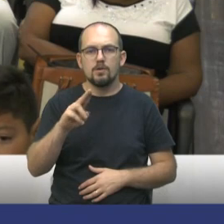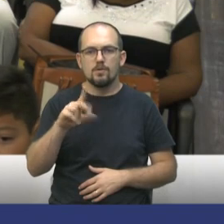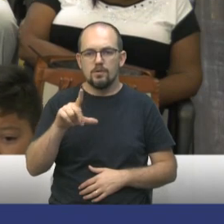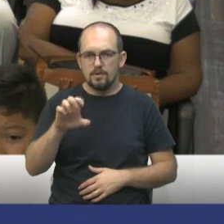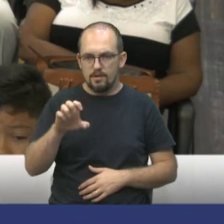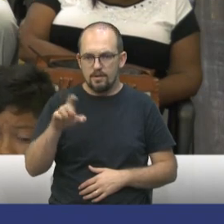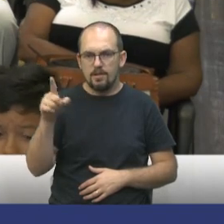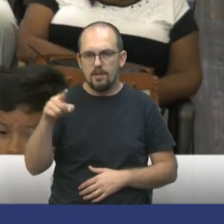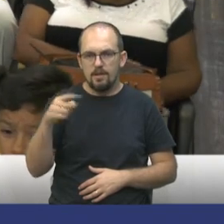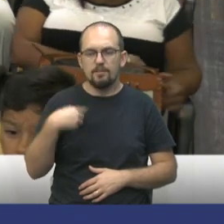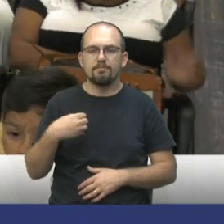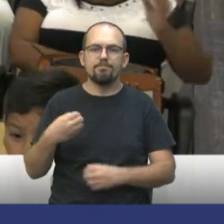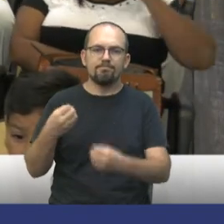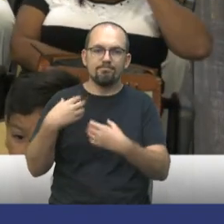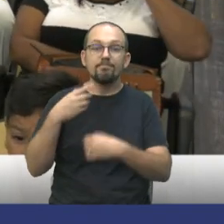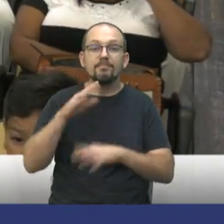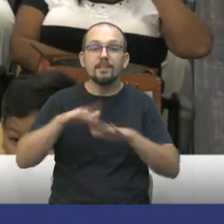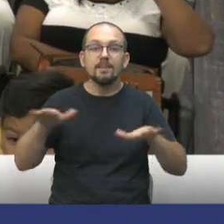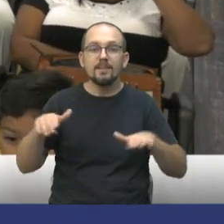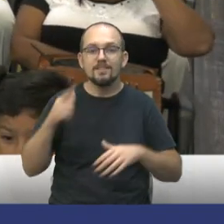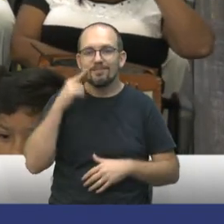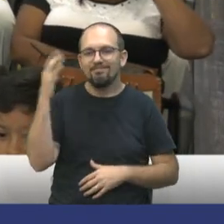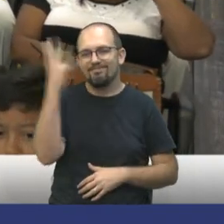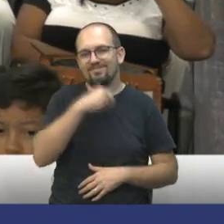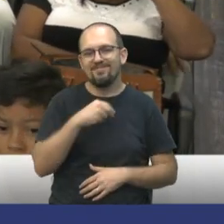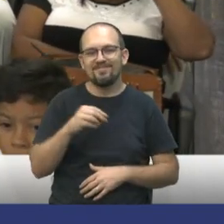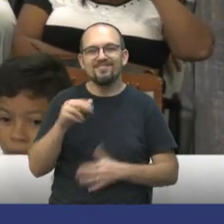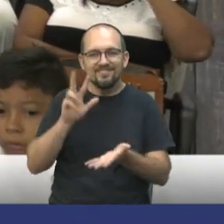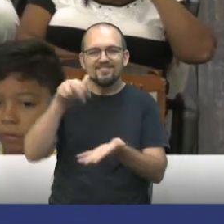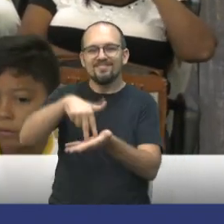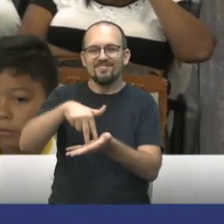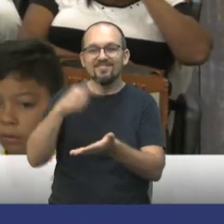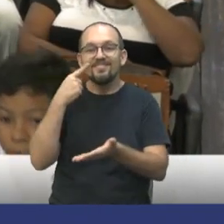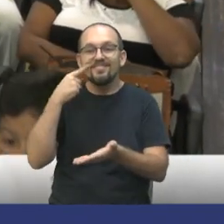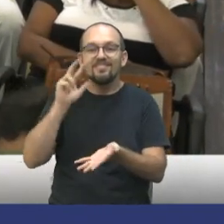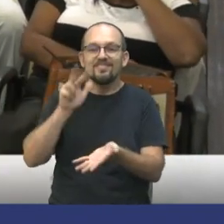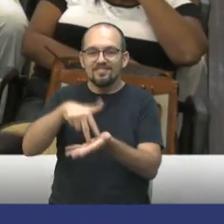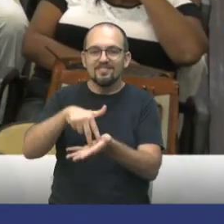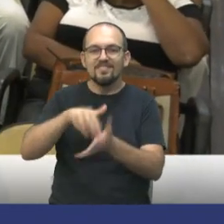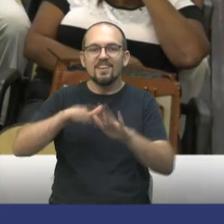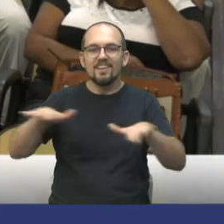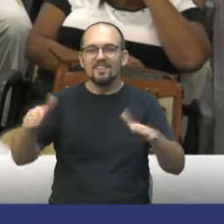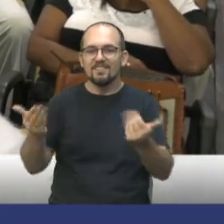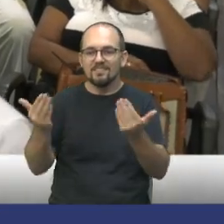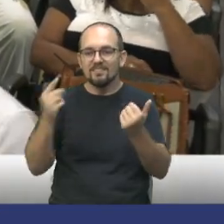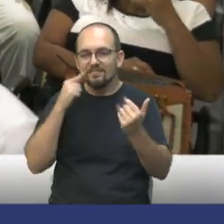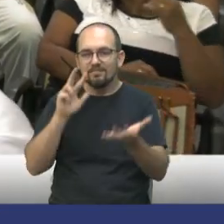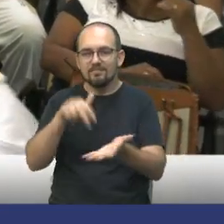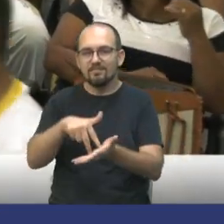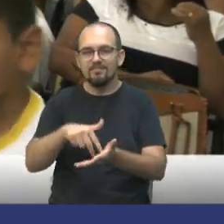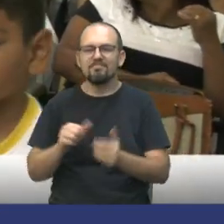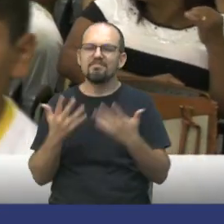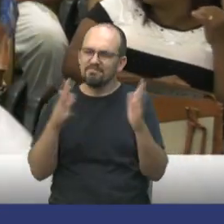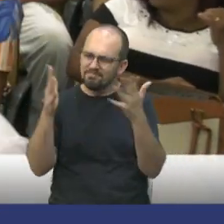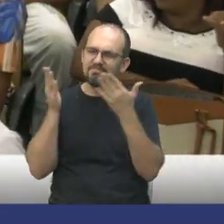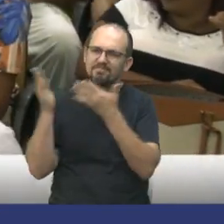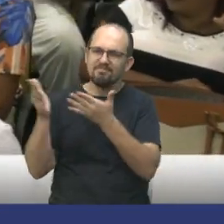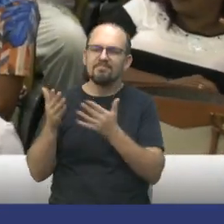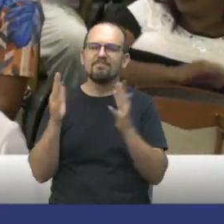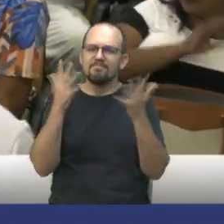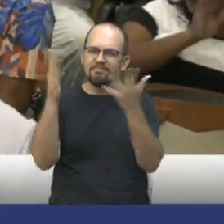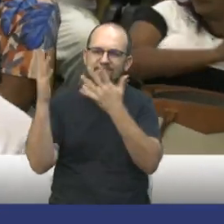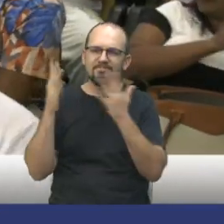tá? Cadê as crianças aí? Olha que bonito. Levanta as crianças aí para me ver, do projeto. Aí. Uma salva de palmas para as crianças aí,